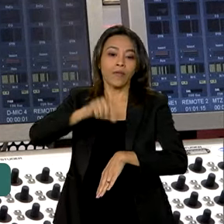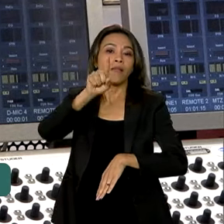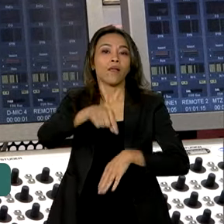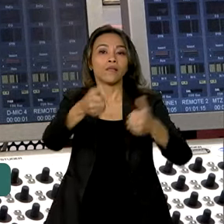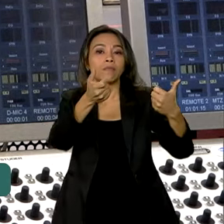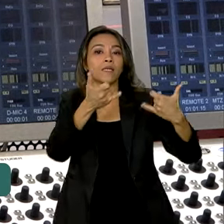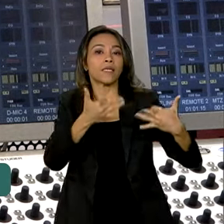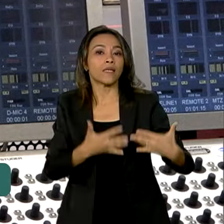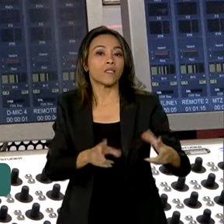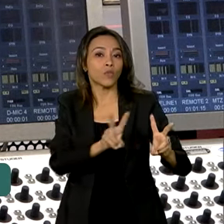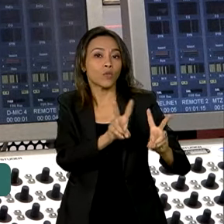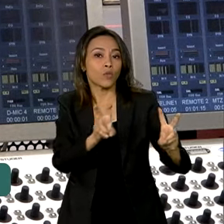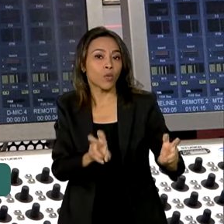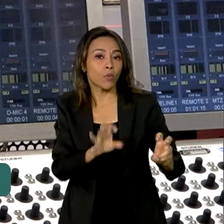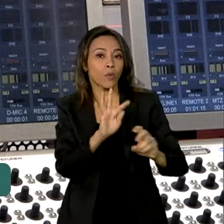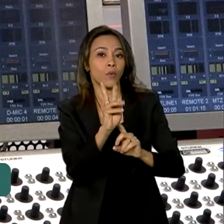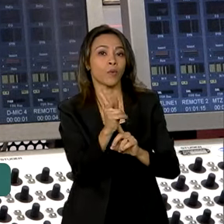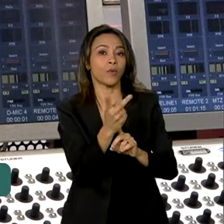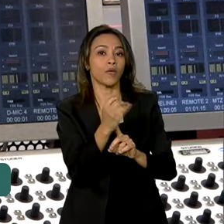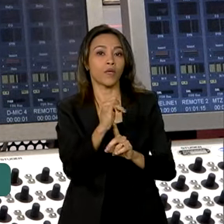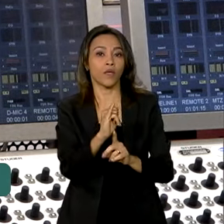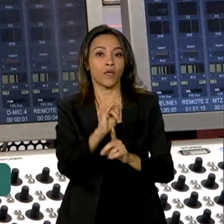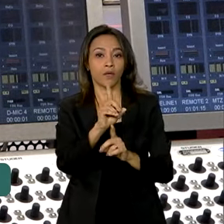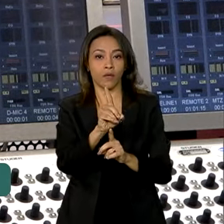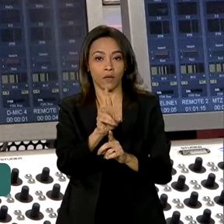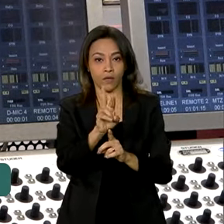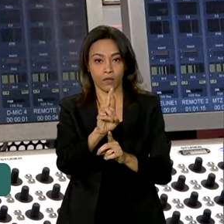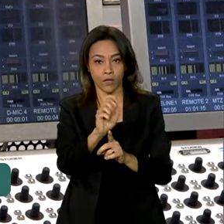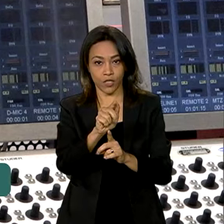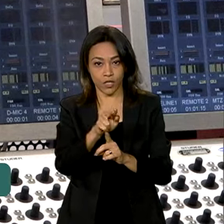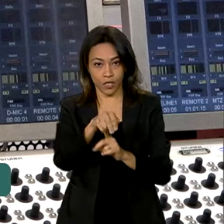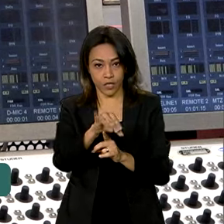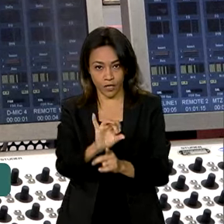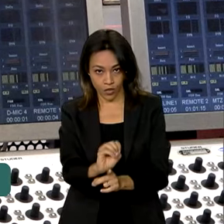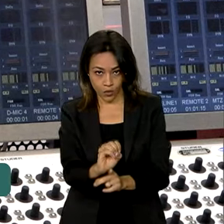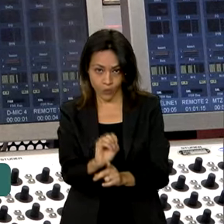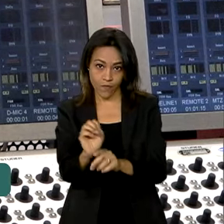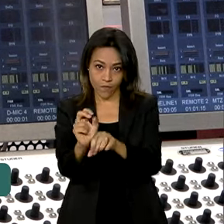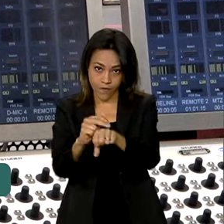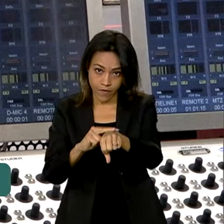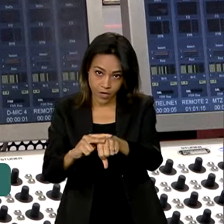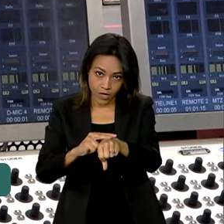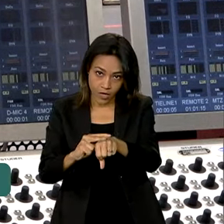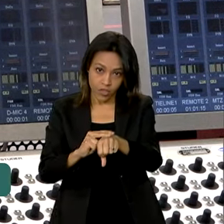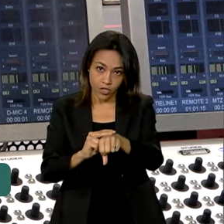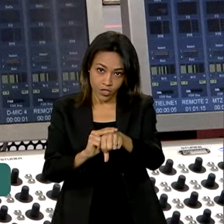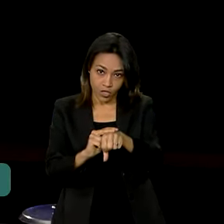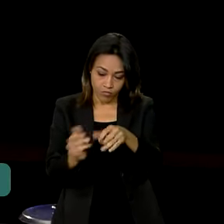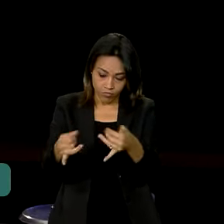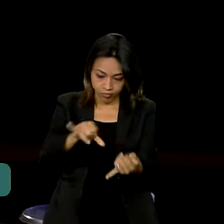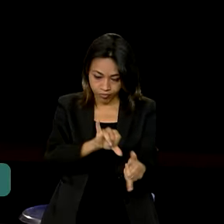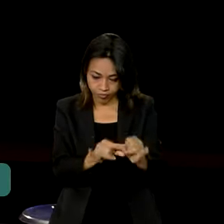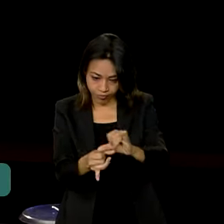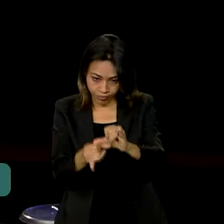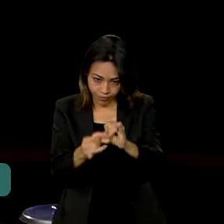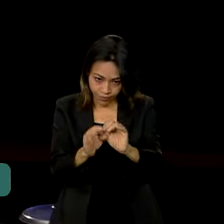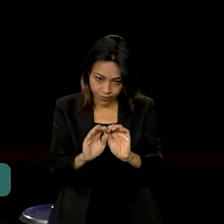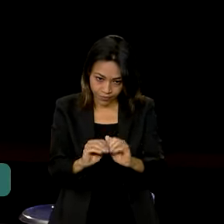verde, que vem desde da eletrólise, da separação do H,